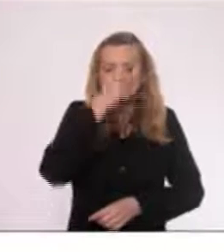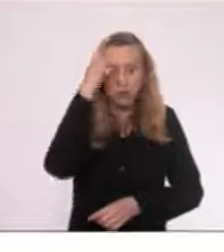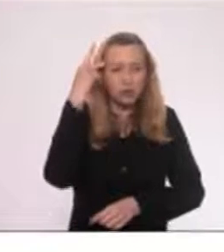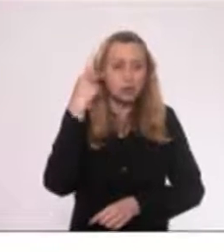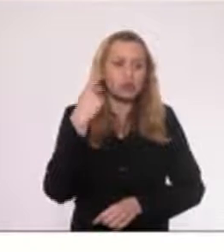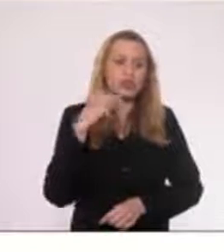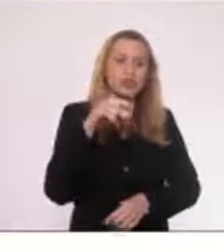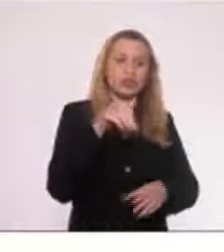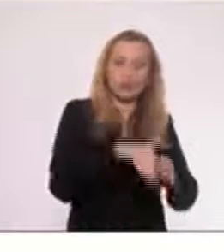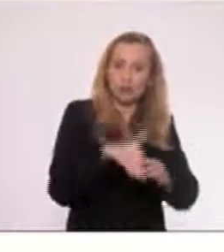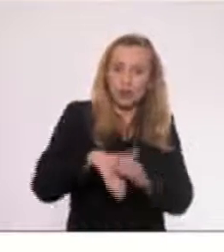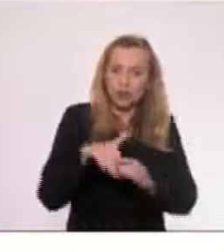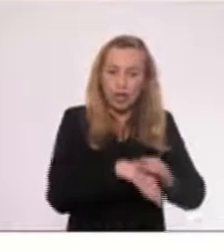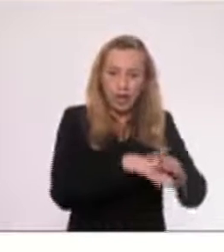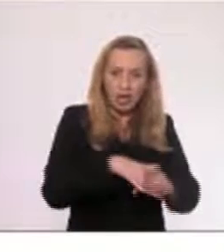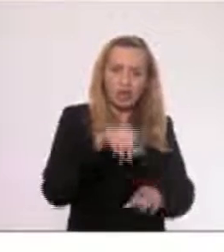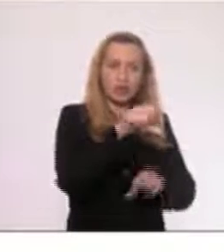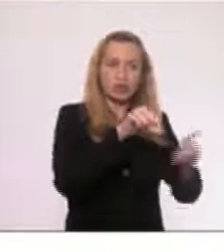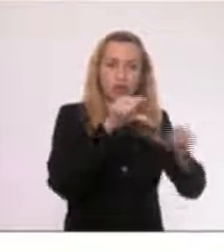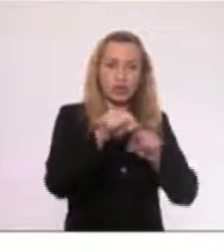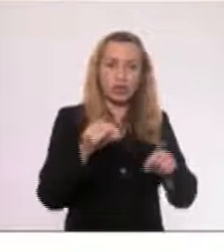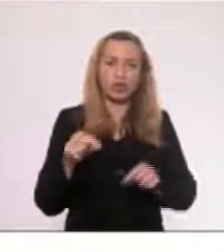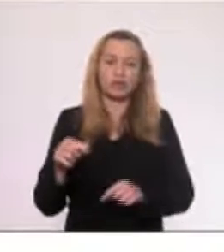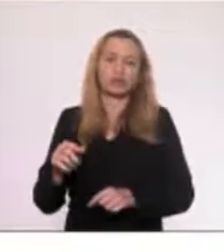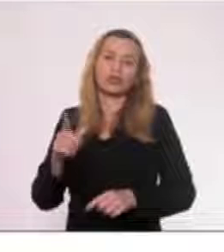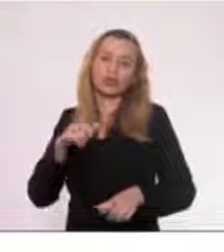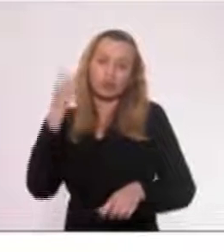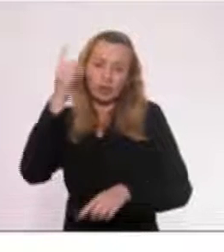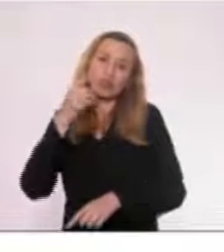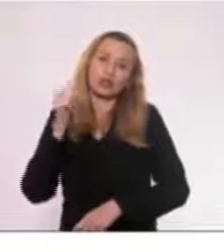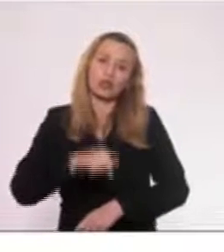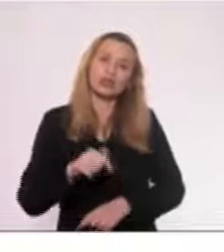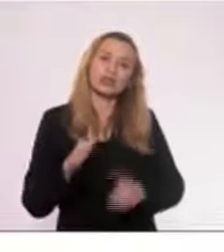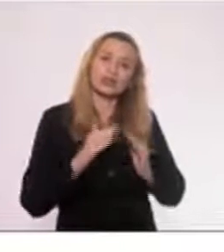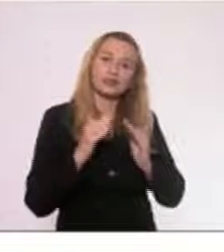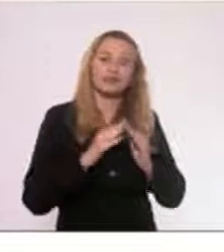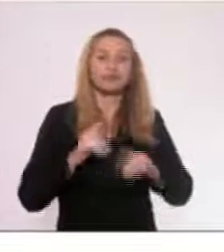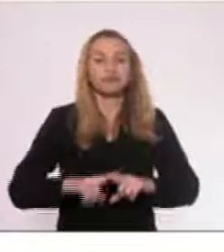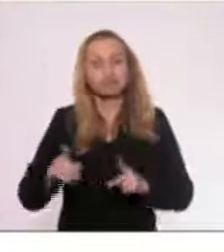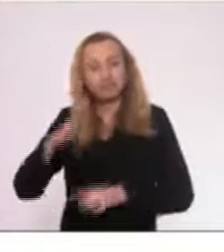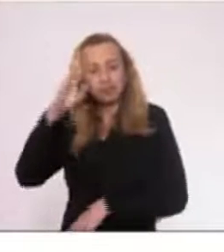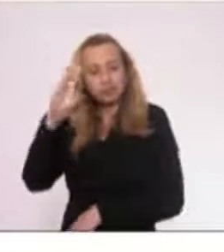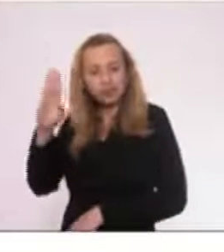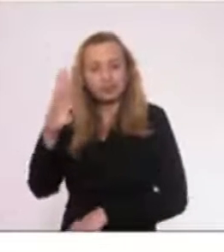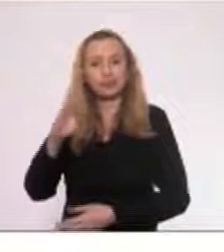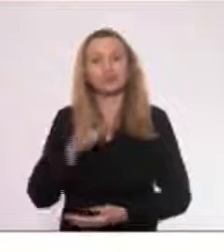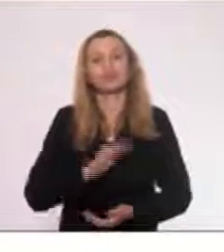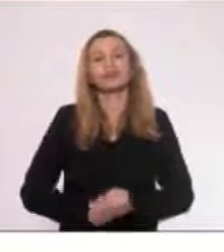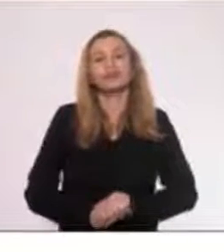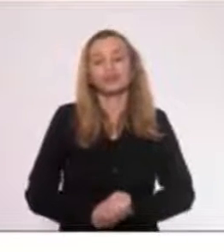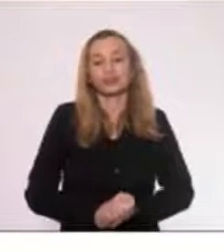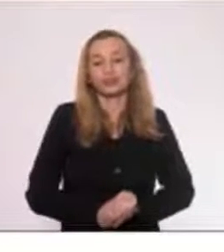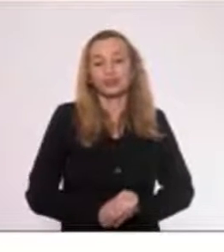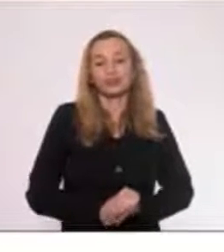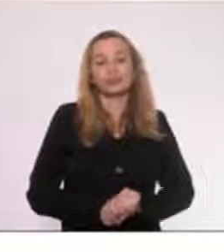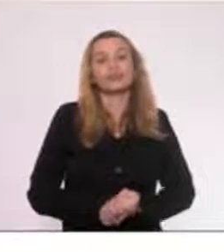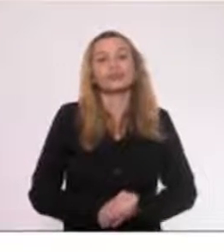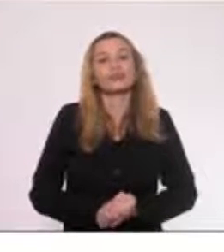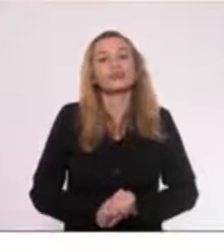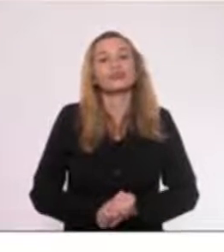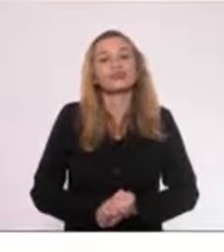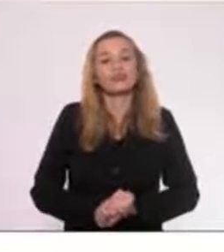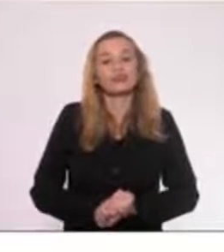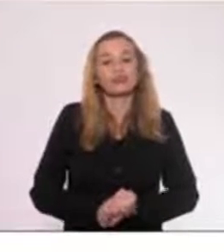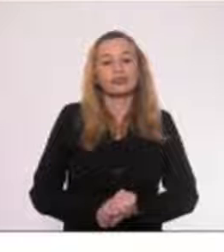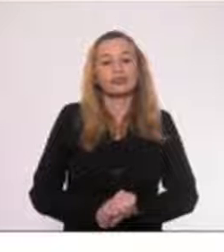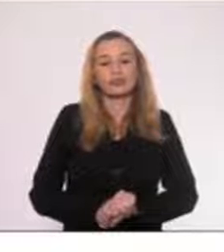seus votos nos parlamentares aqui nessa casa, mas principalmente o próprio deputado